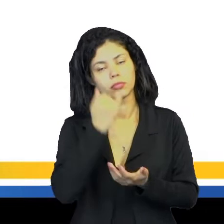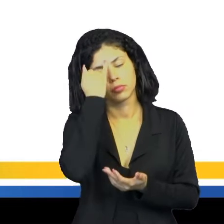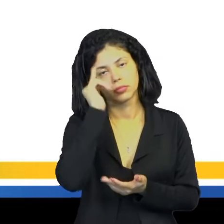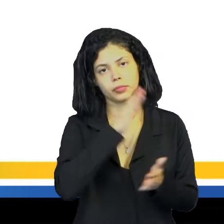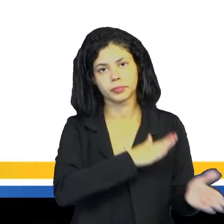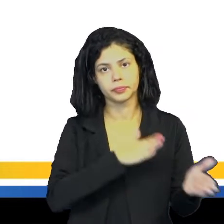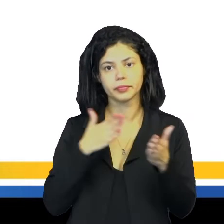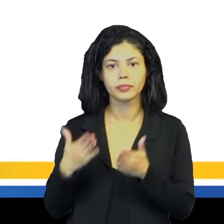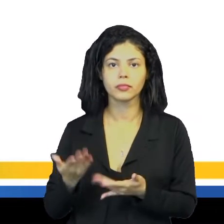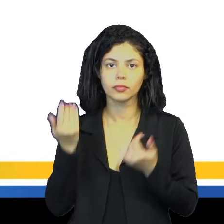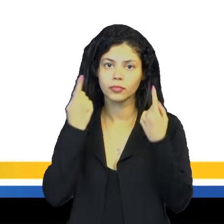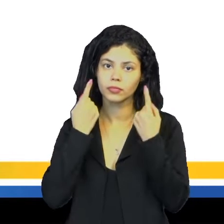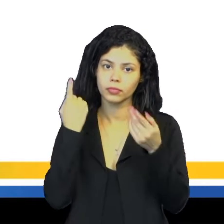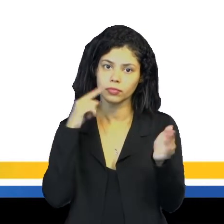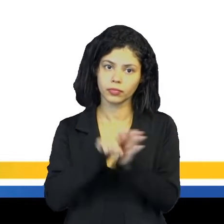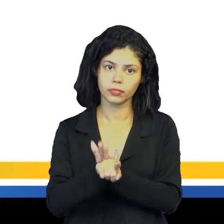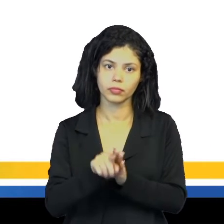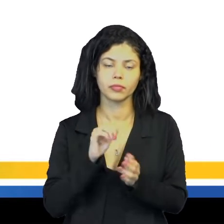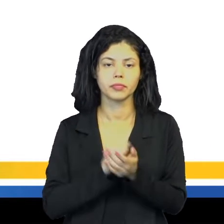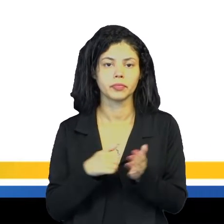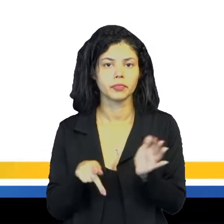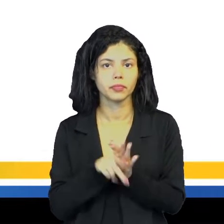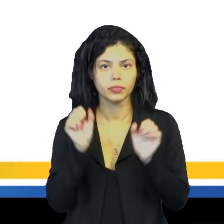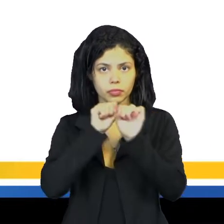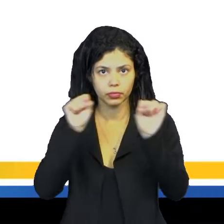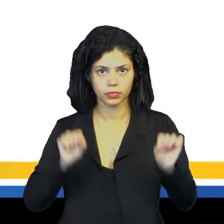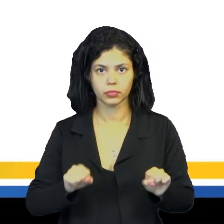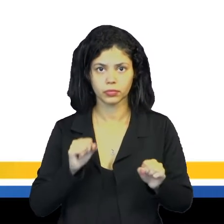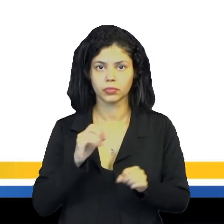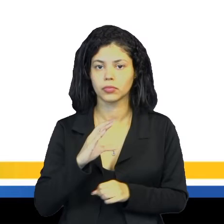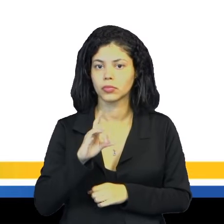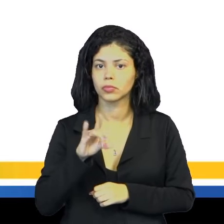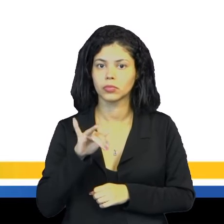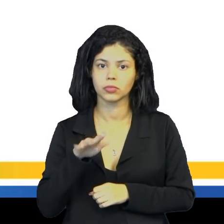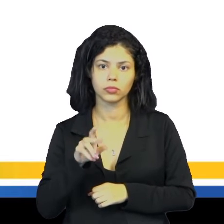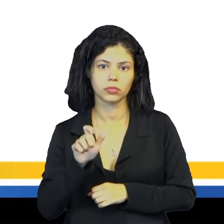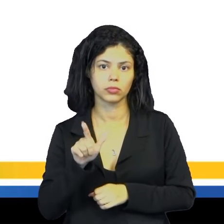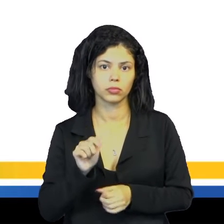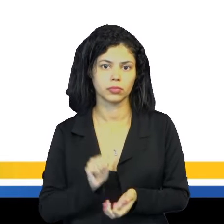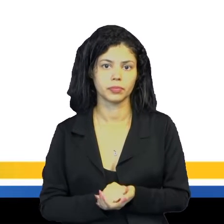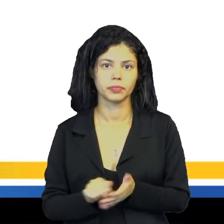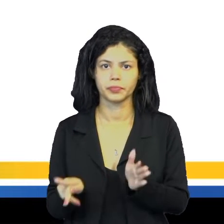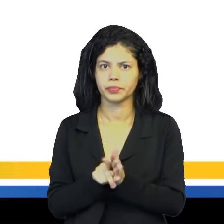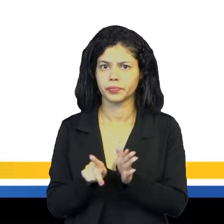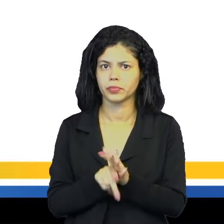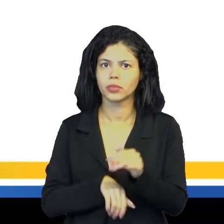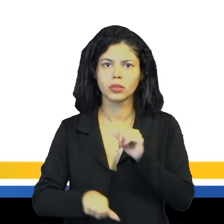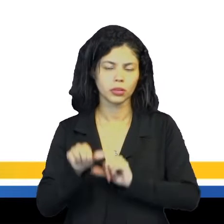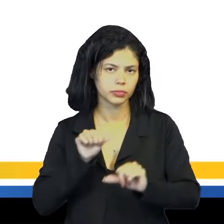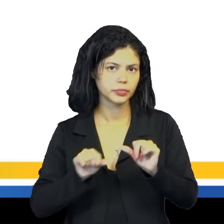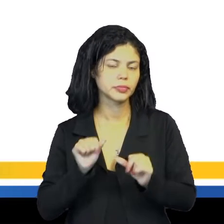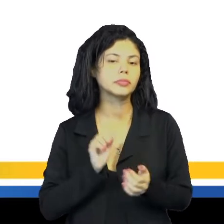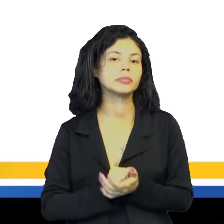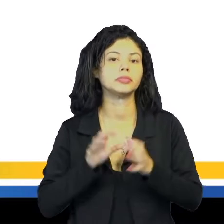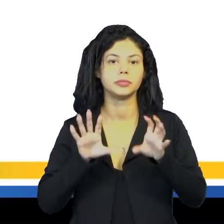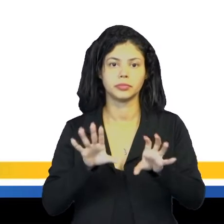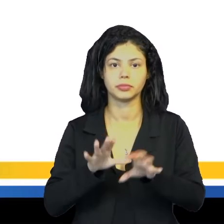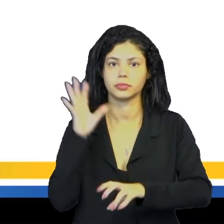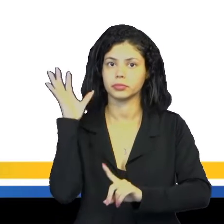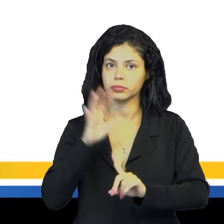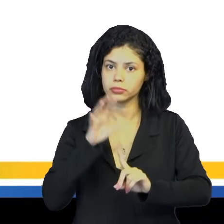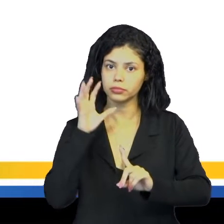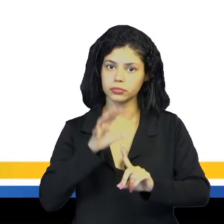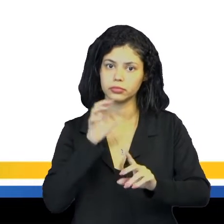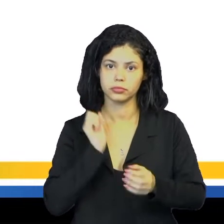ideias passavam a questionar o próprio sistema colonial e fomentar o desejo de mudanças. Assim, né, o movimento das luzes